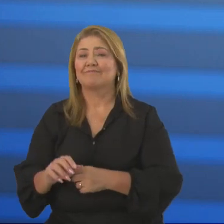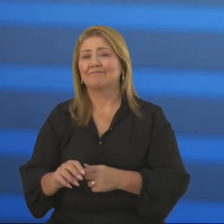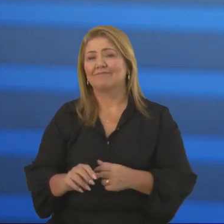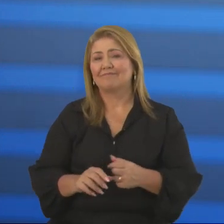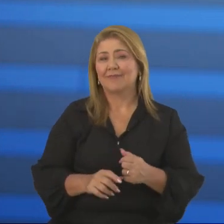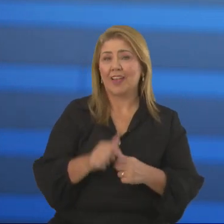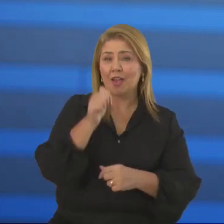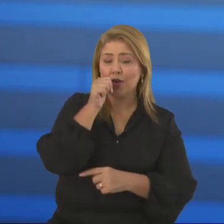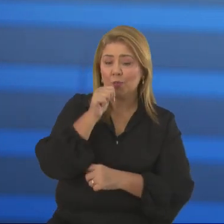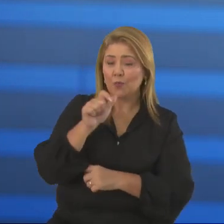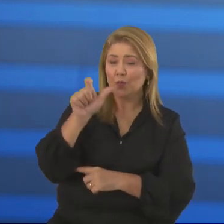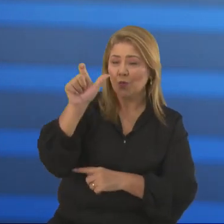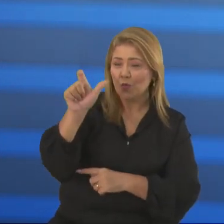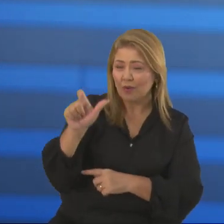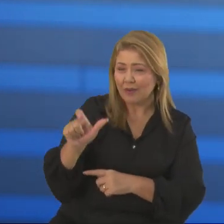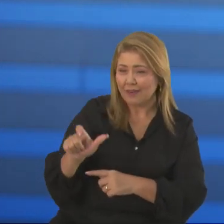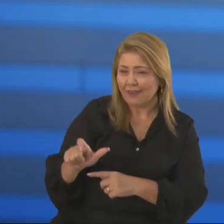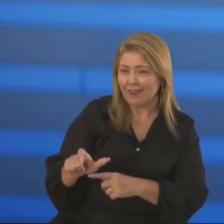Ela